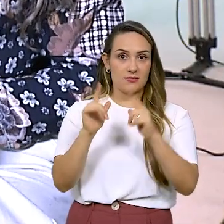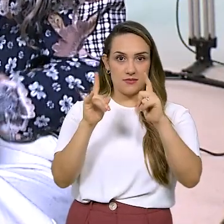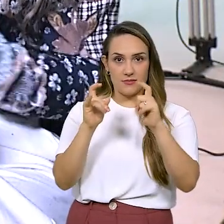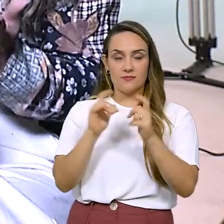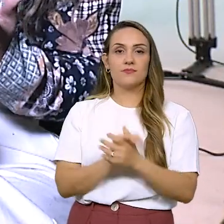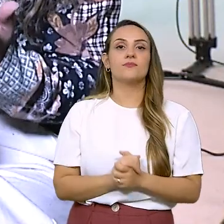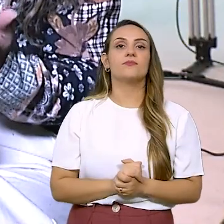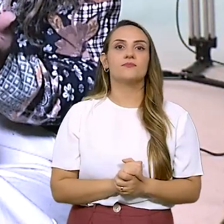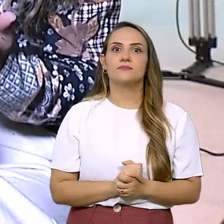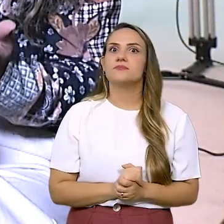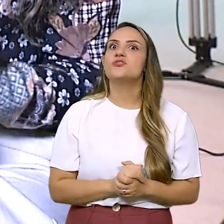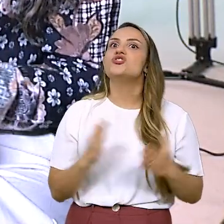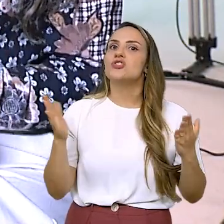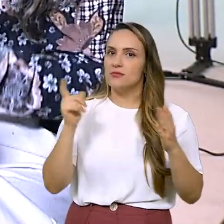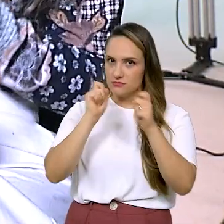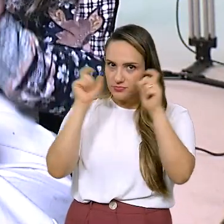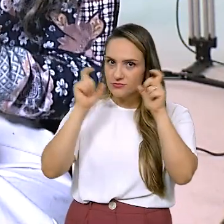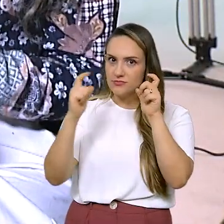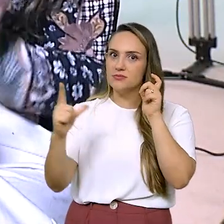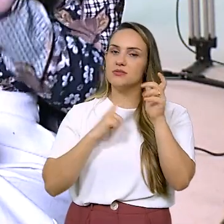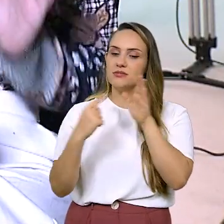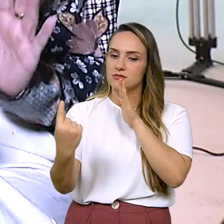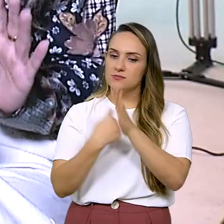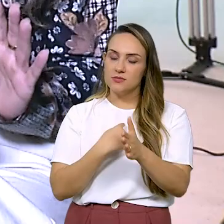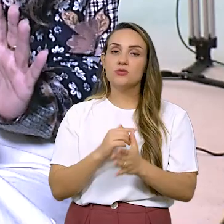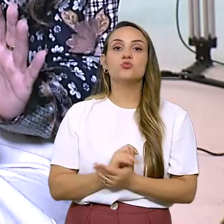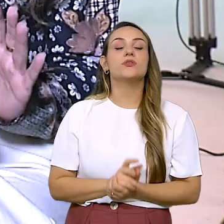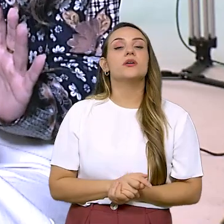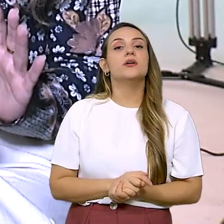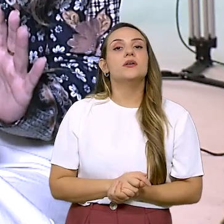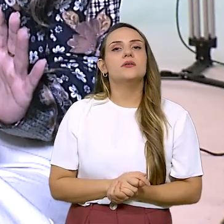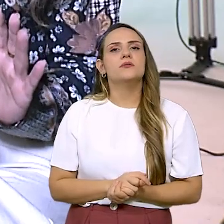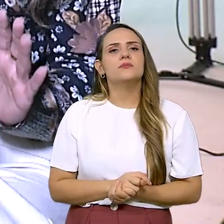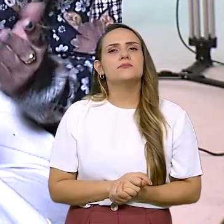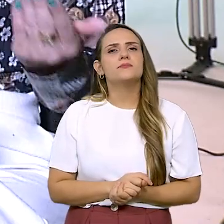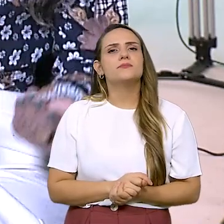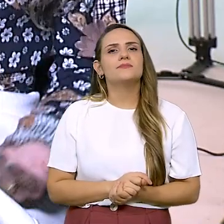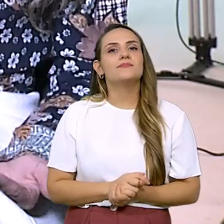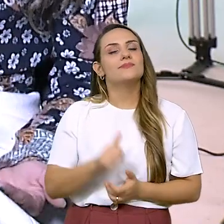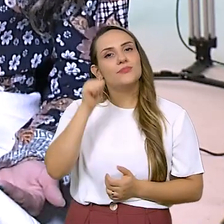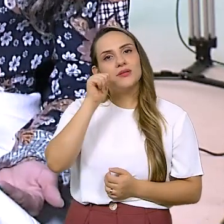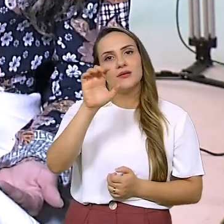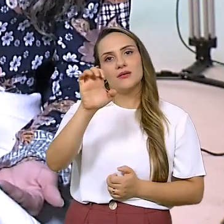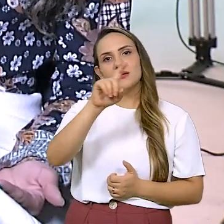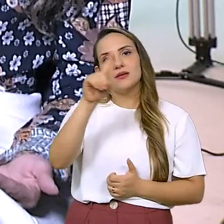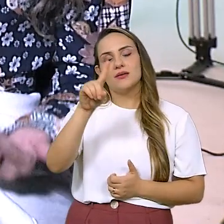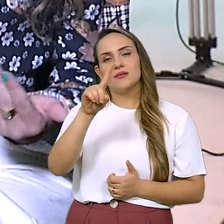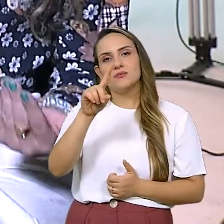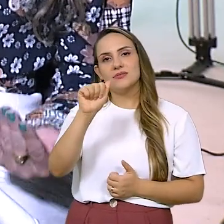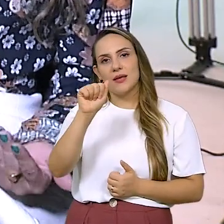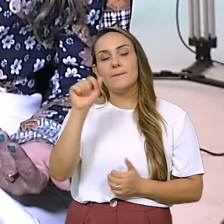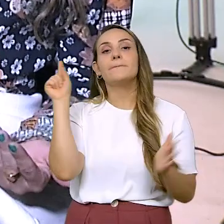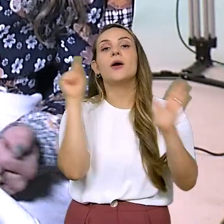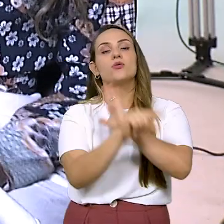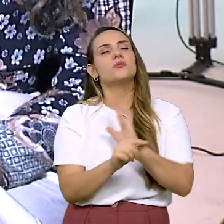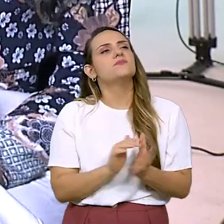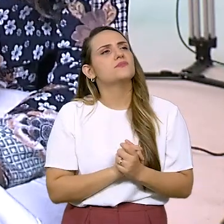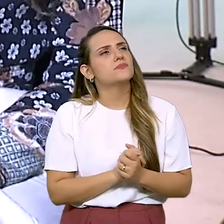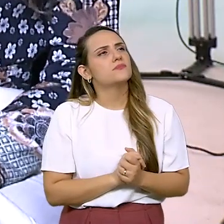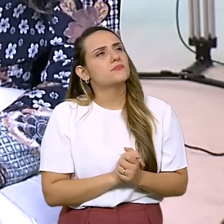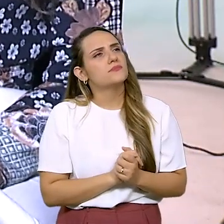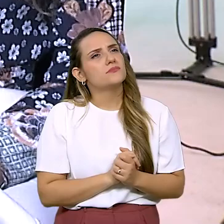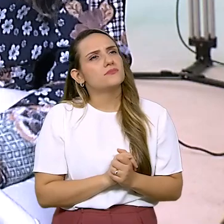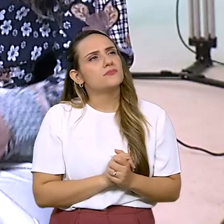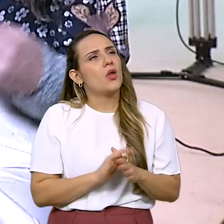com isso. Prova disso é que estão de olho e já enviaram uma pergunta aqui pra gente. E quem fez a pergunta foi a Elza Agostinho. Ela